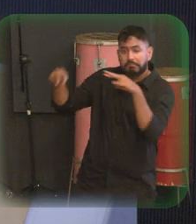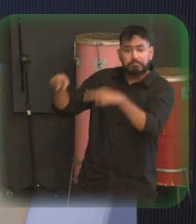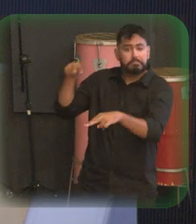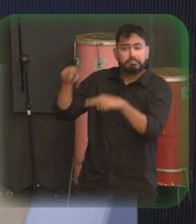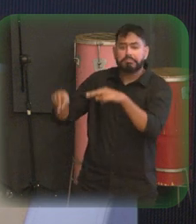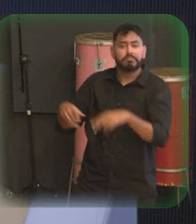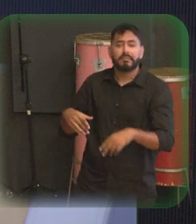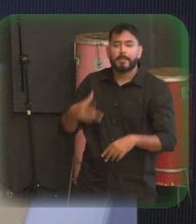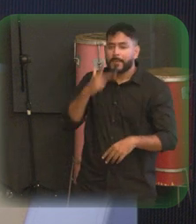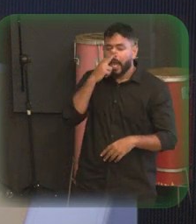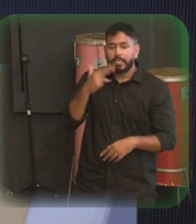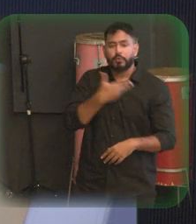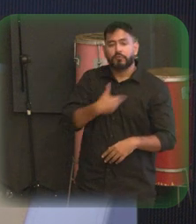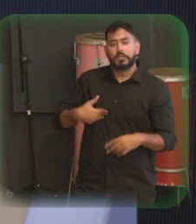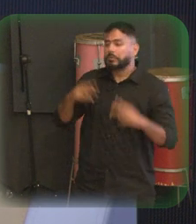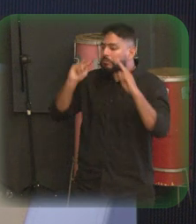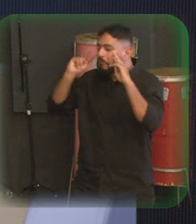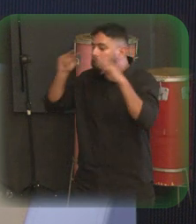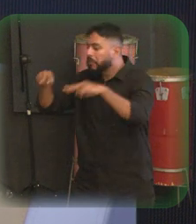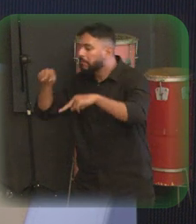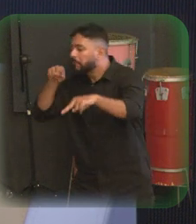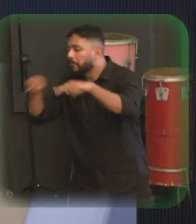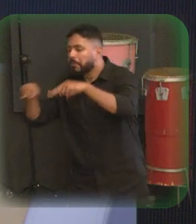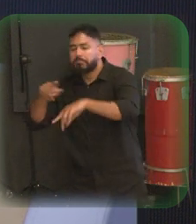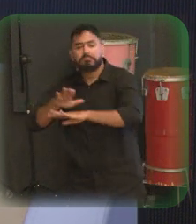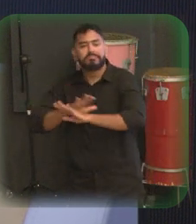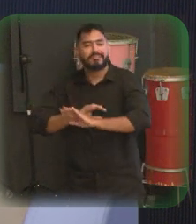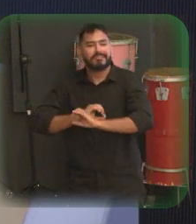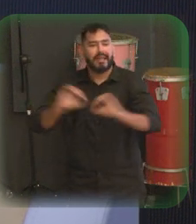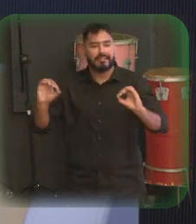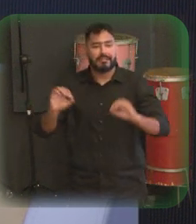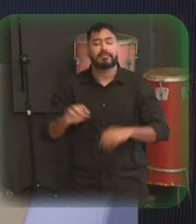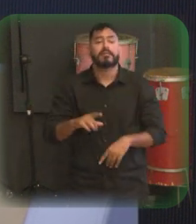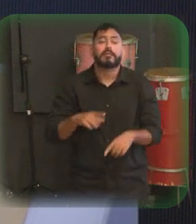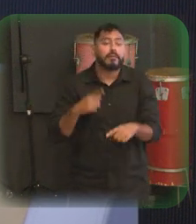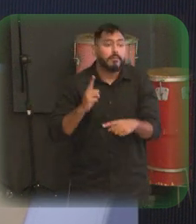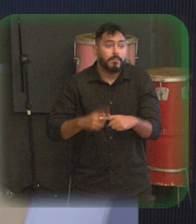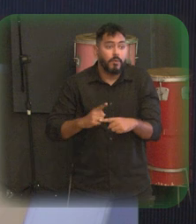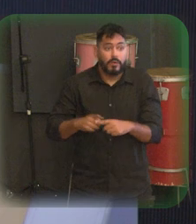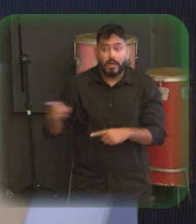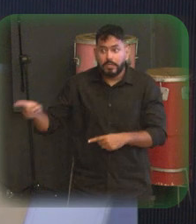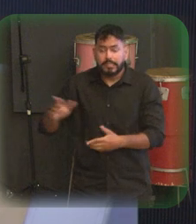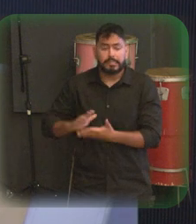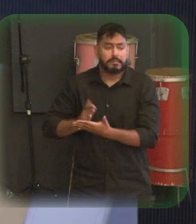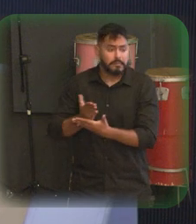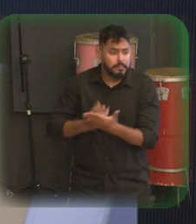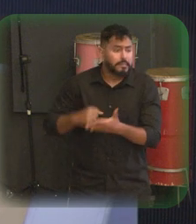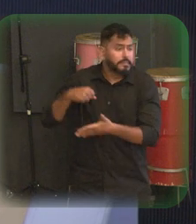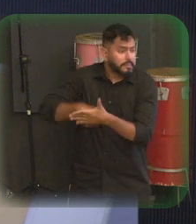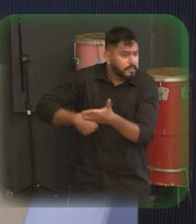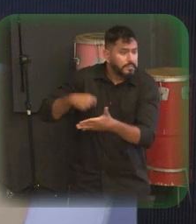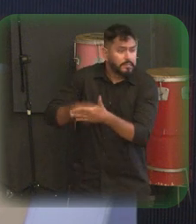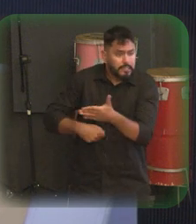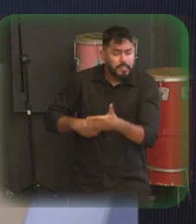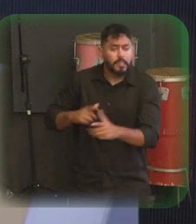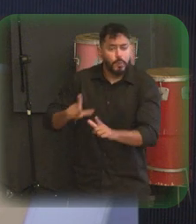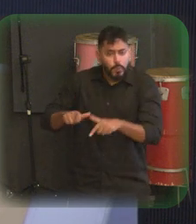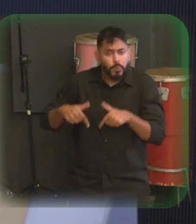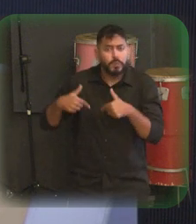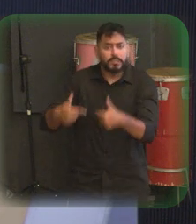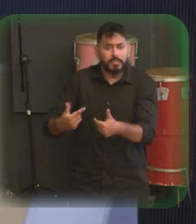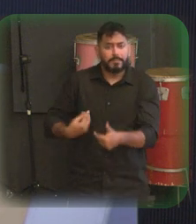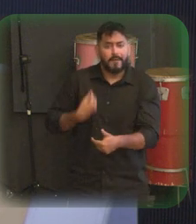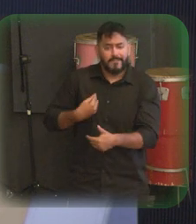público. Porque estão tão agoniadas de manter a sua própria sobrevivência que elas não